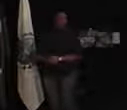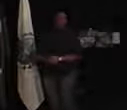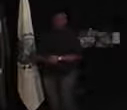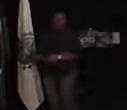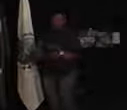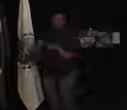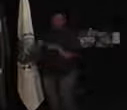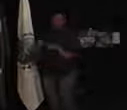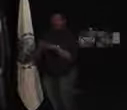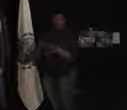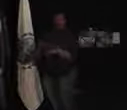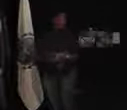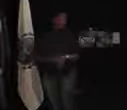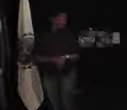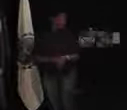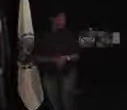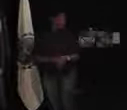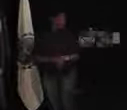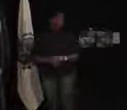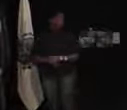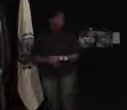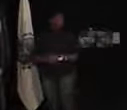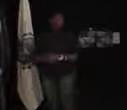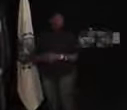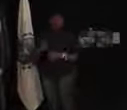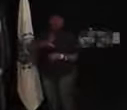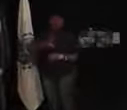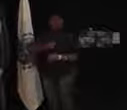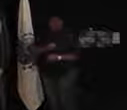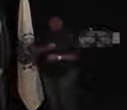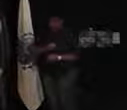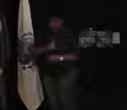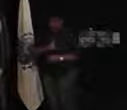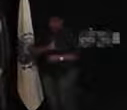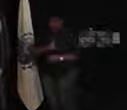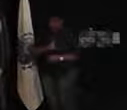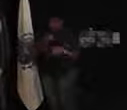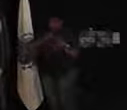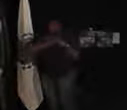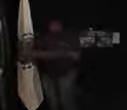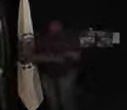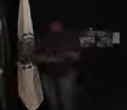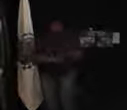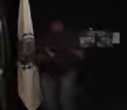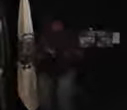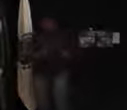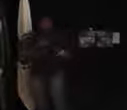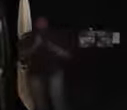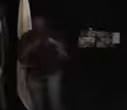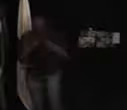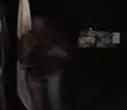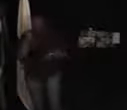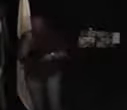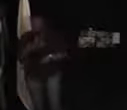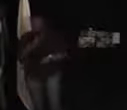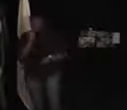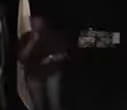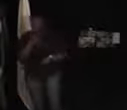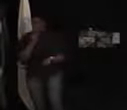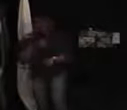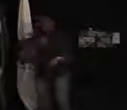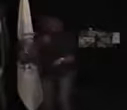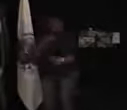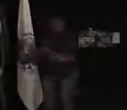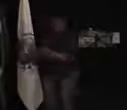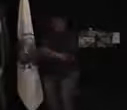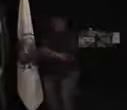contraditórias, né? Muitas vezes amam demais, de repente odeiam demais. Em alguns momentos tem aquela explosão de raiva, daqui